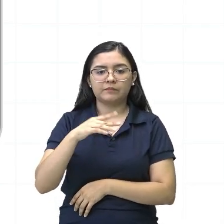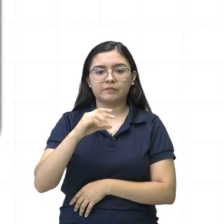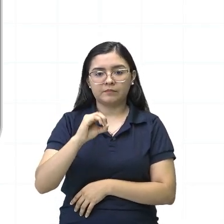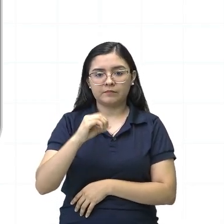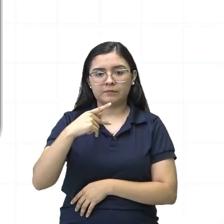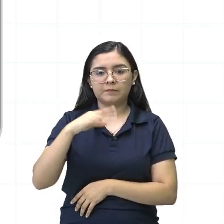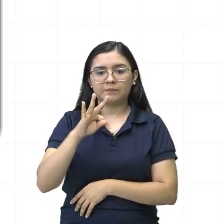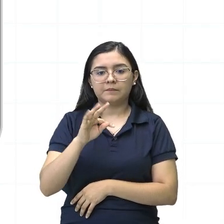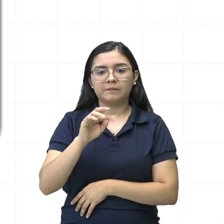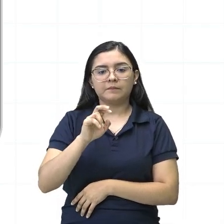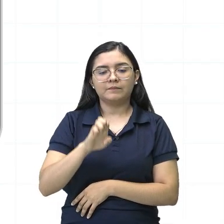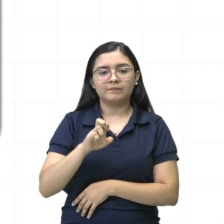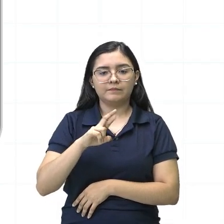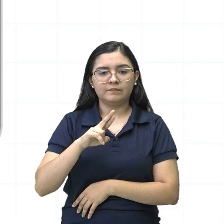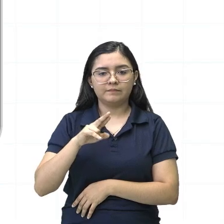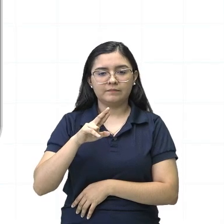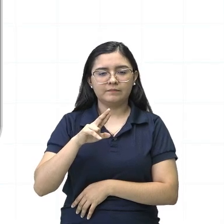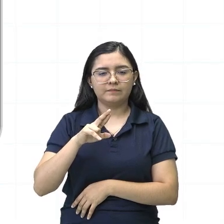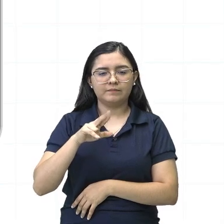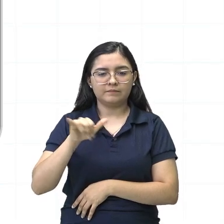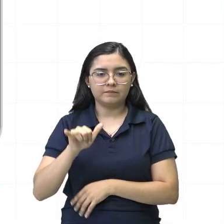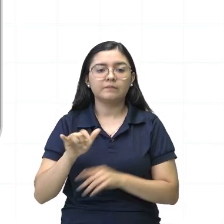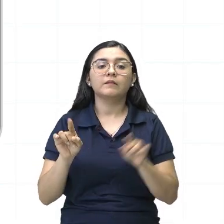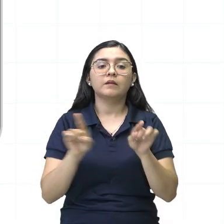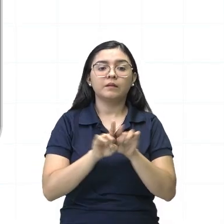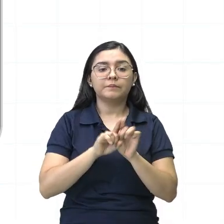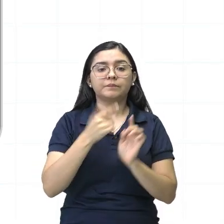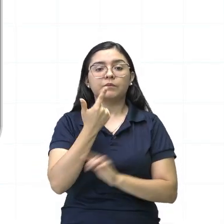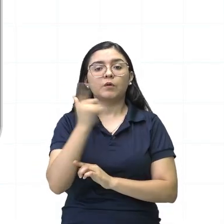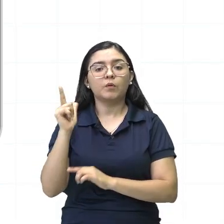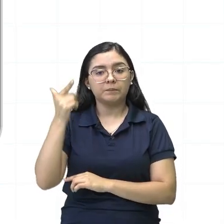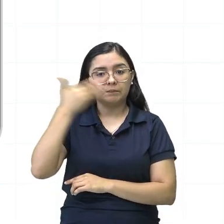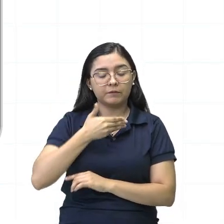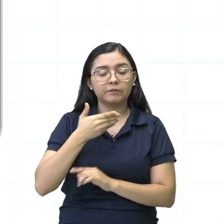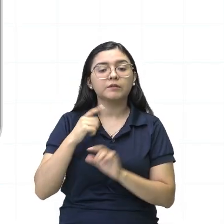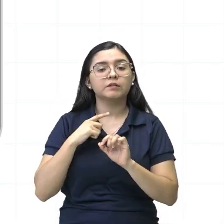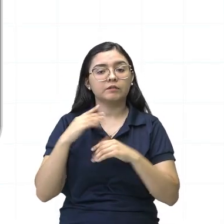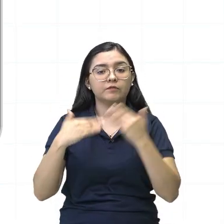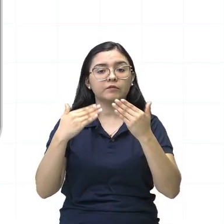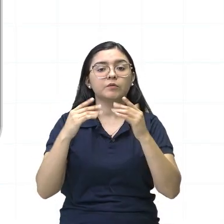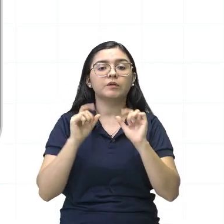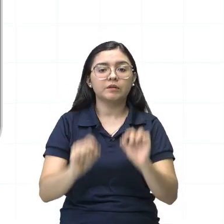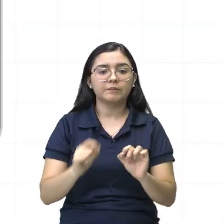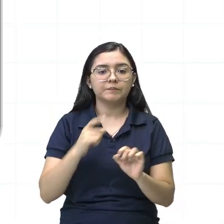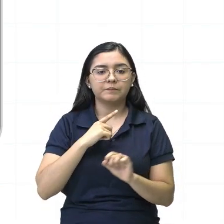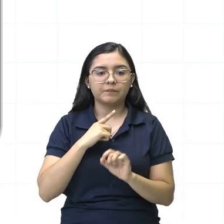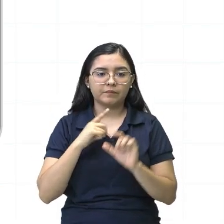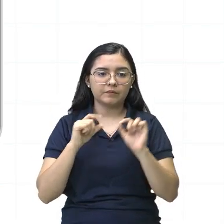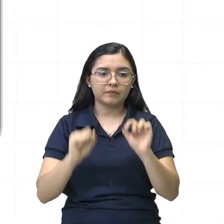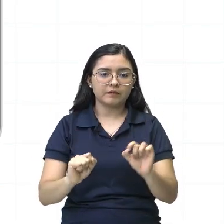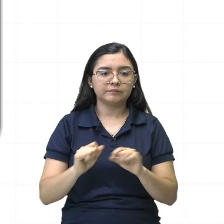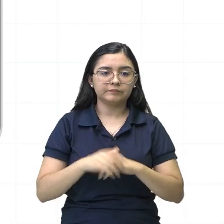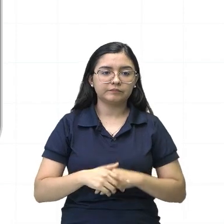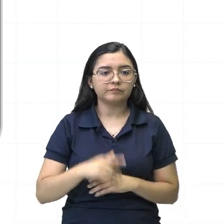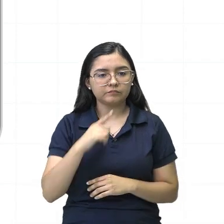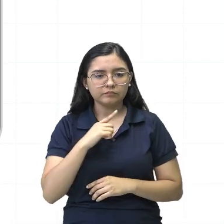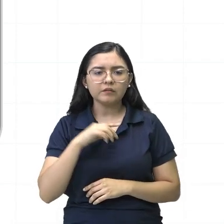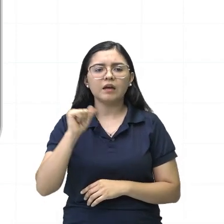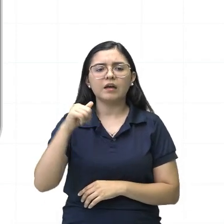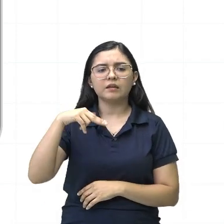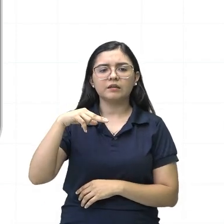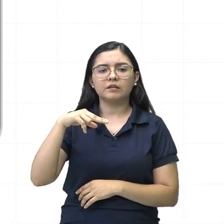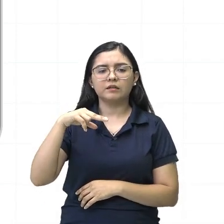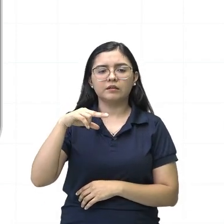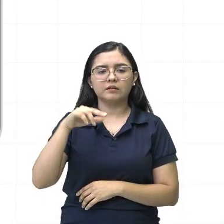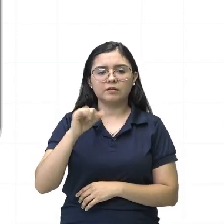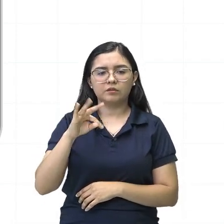Temos também aí outra evidência da evolução, que é a anatomia comparada. Então,